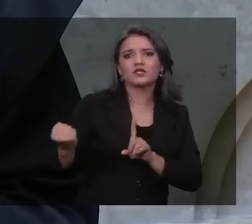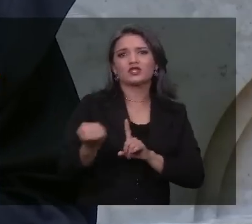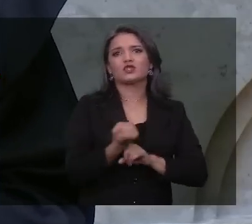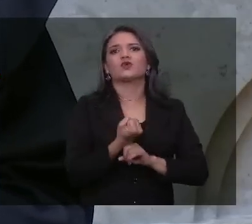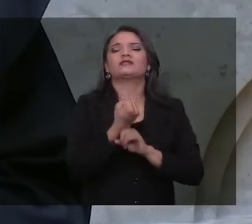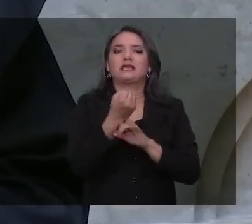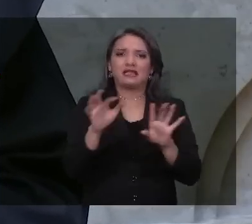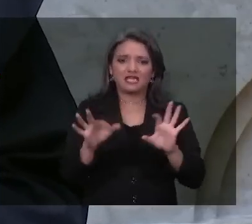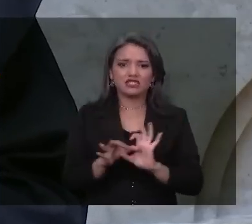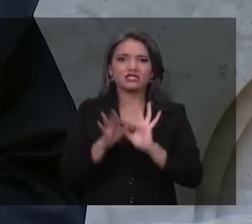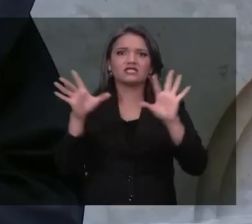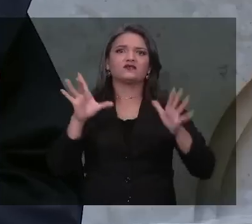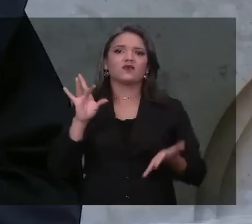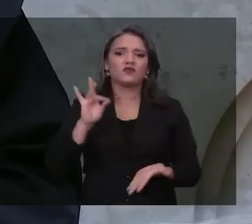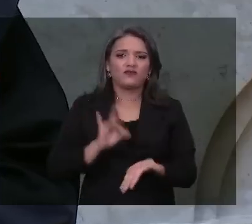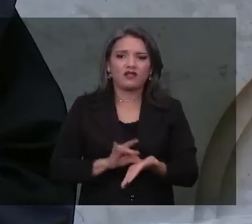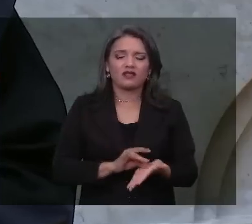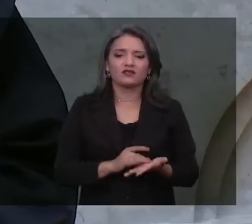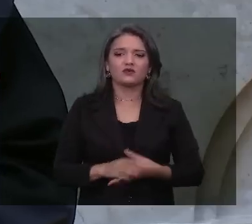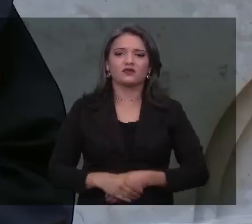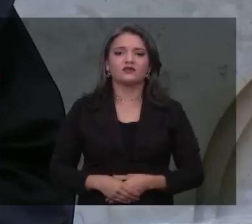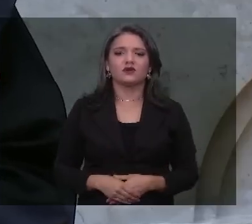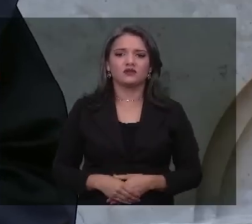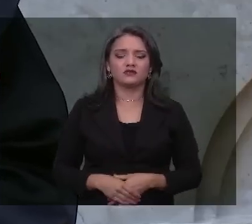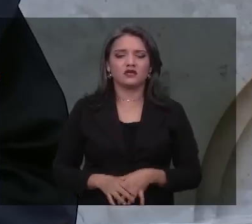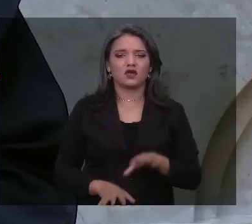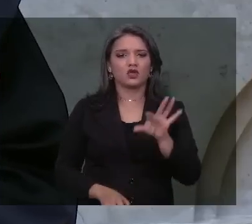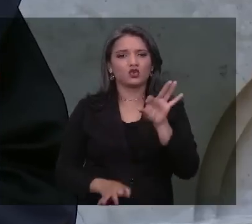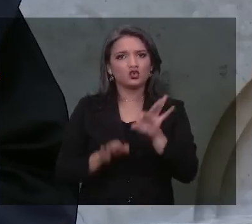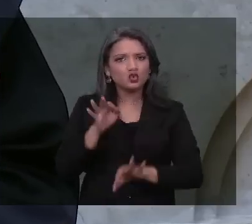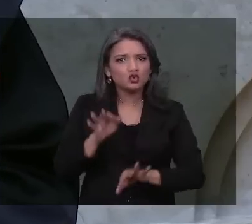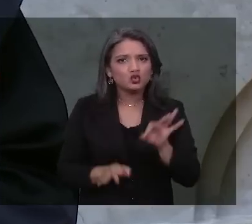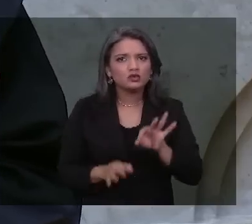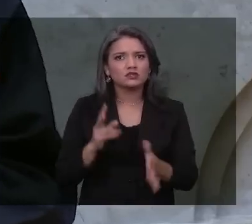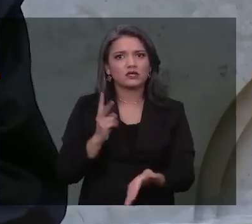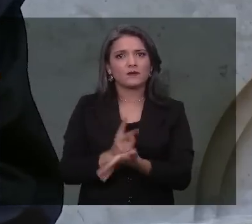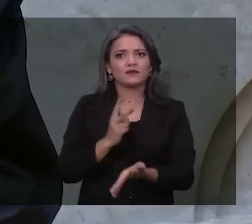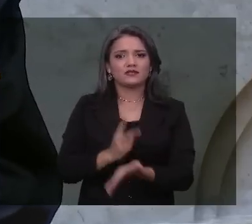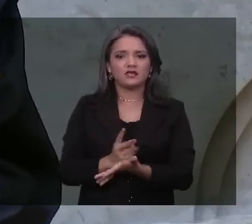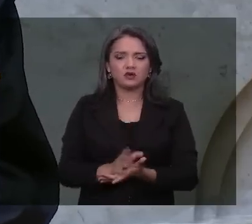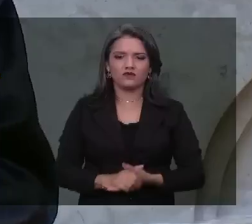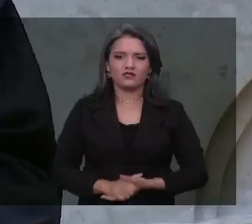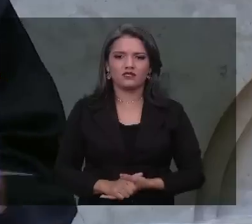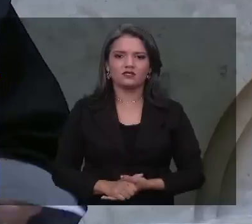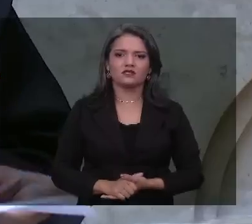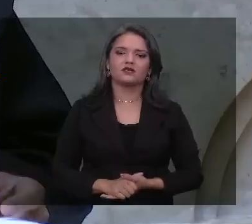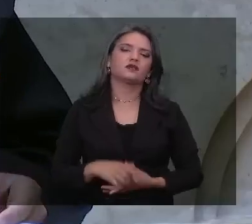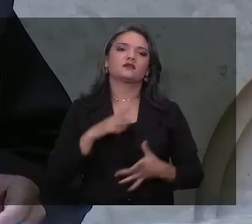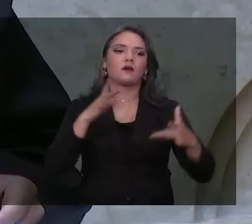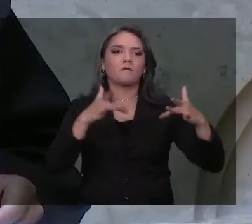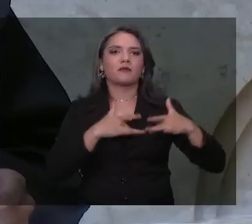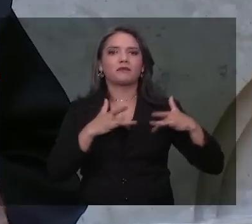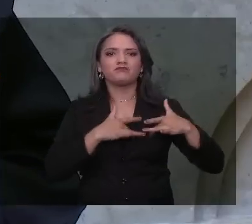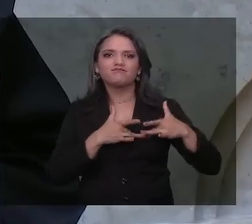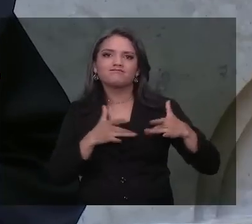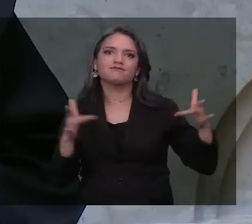verdadeiramente livre, realmente justa e enfaticamente solidária.